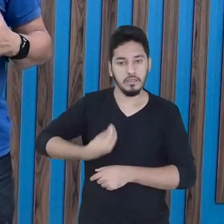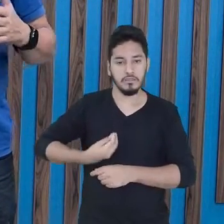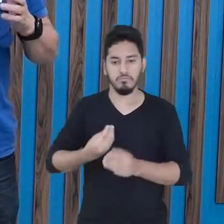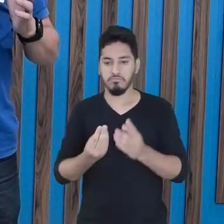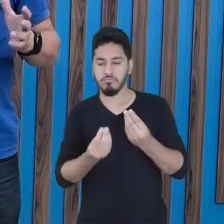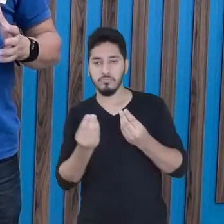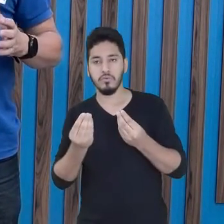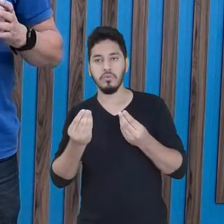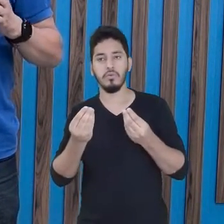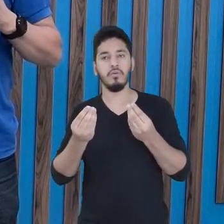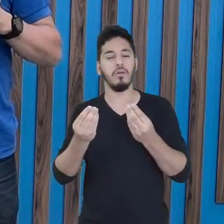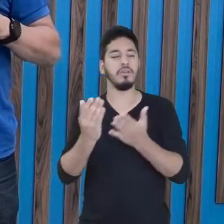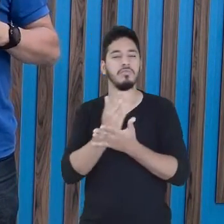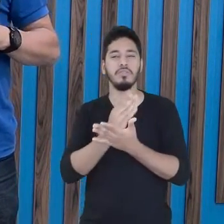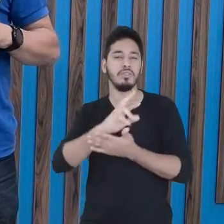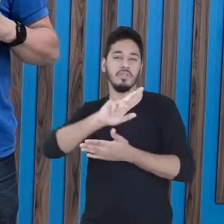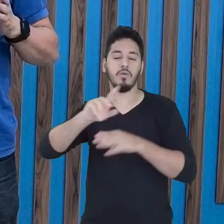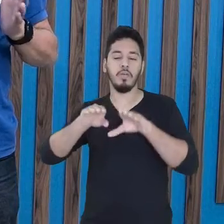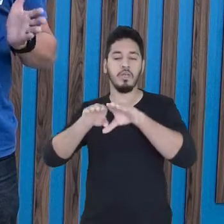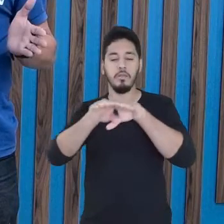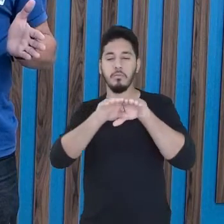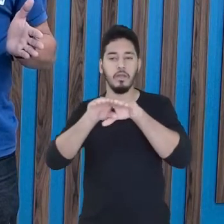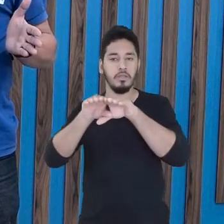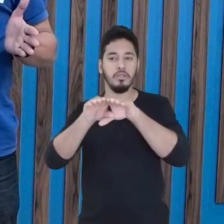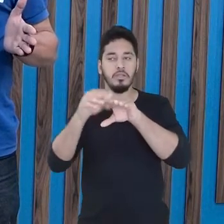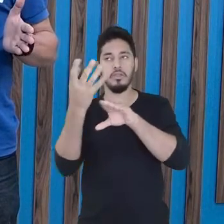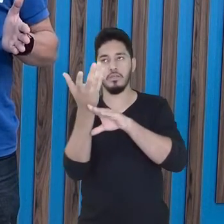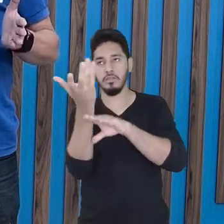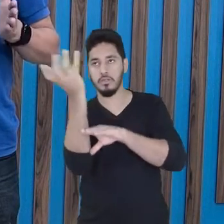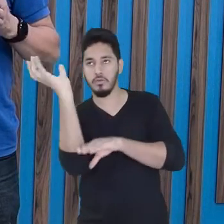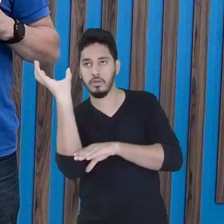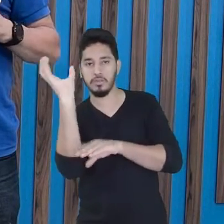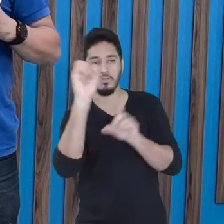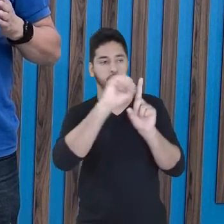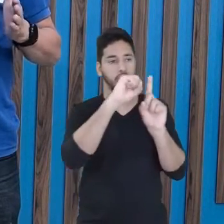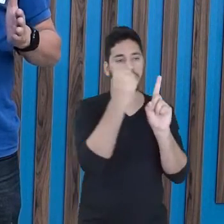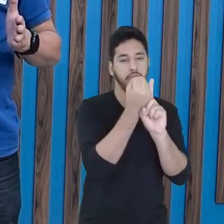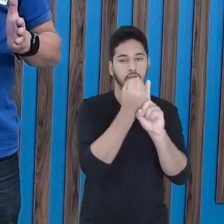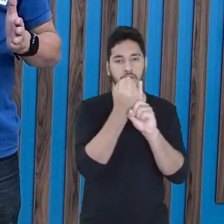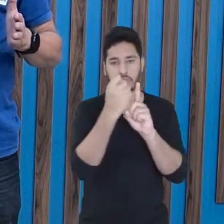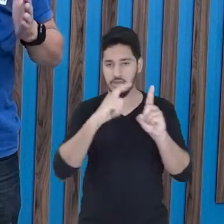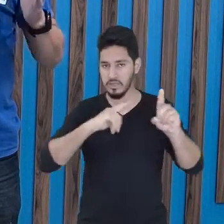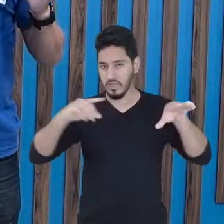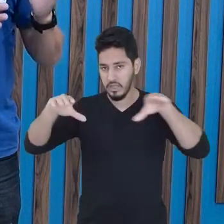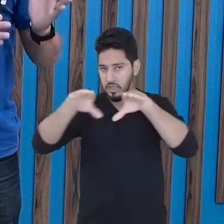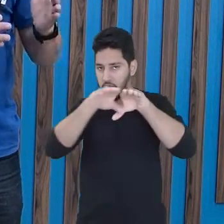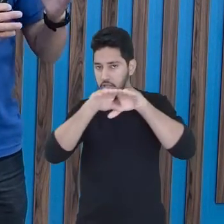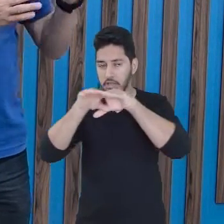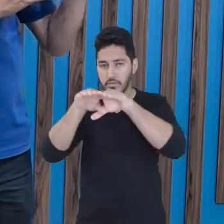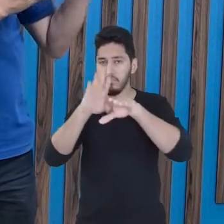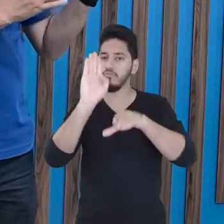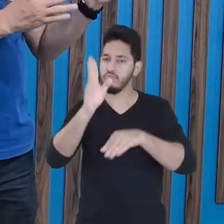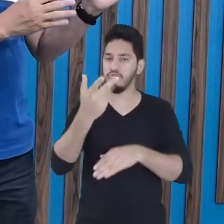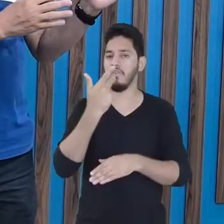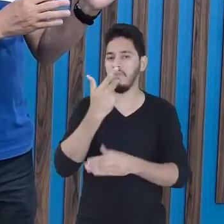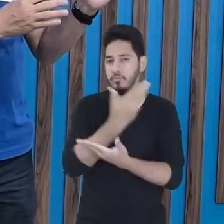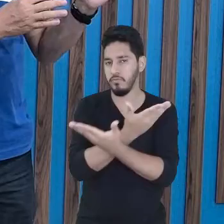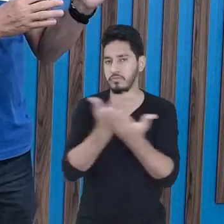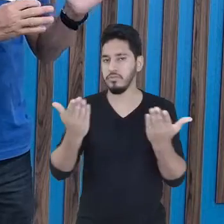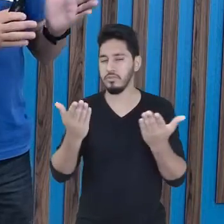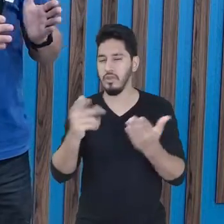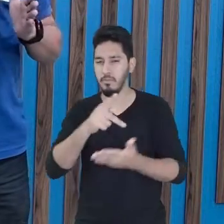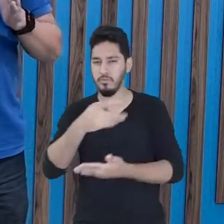equilibrada relação entre sociedade e natureza. Né? É aquilo que a gente já vinha conversando e eu falei, a professora agora